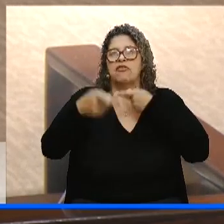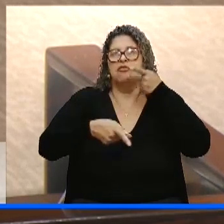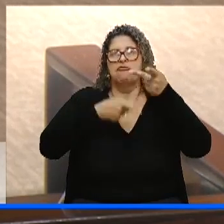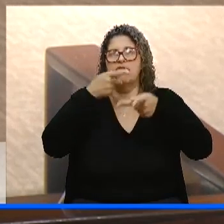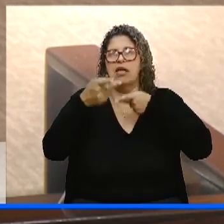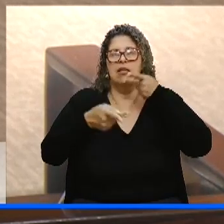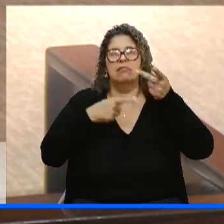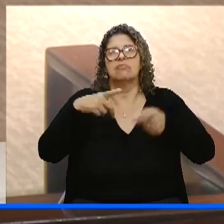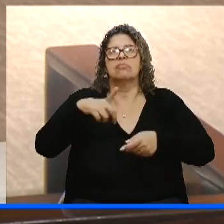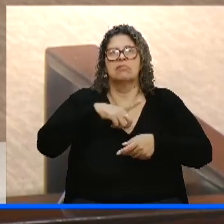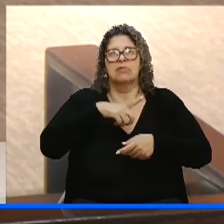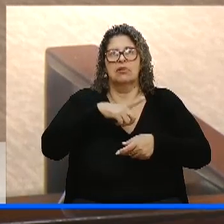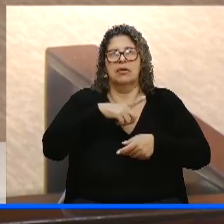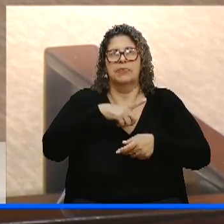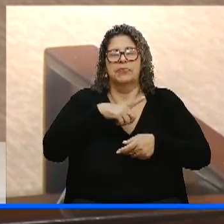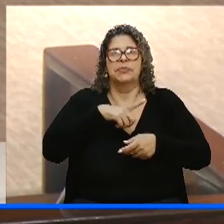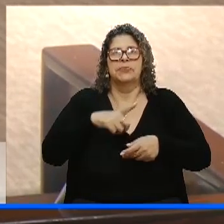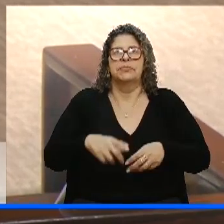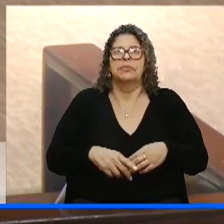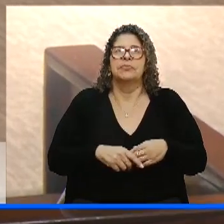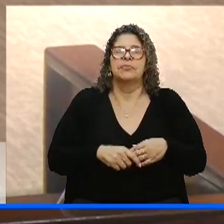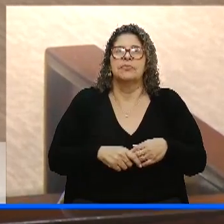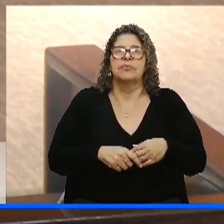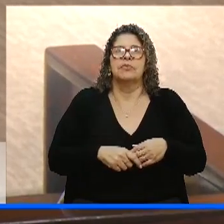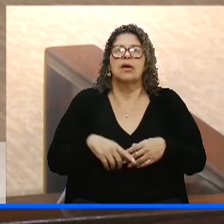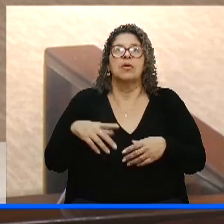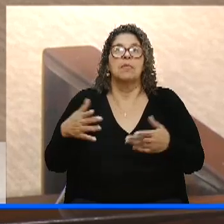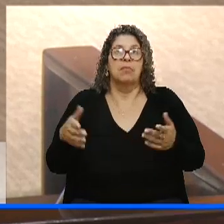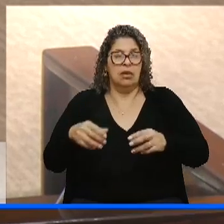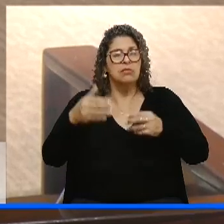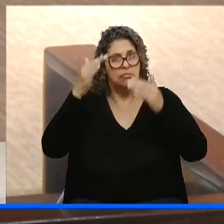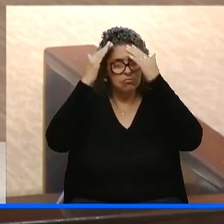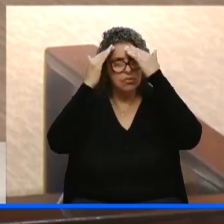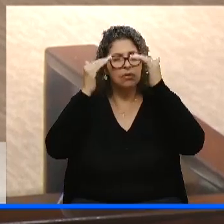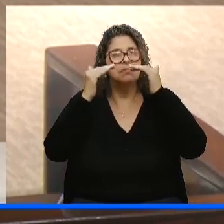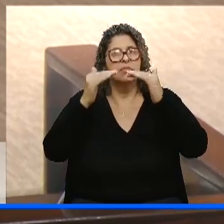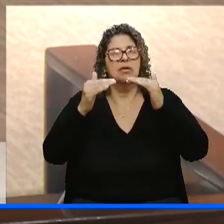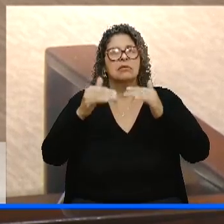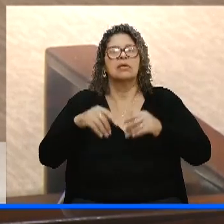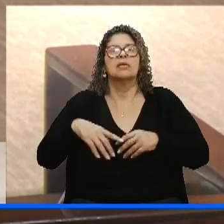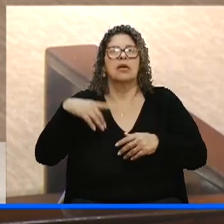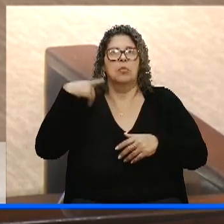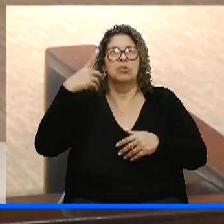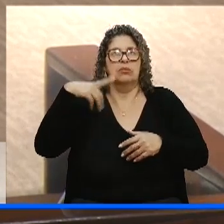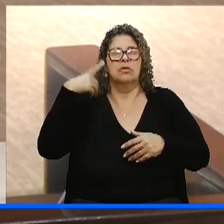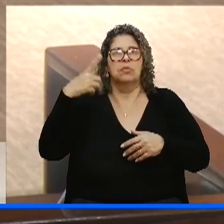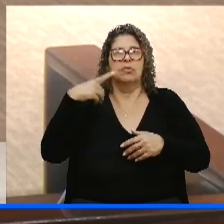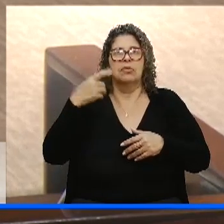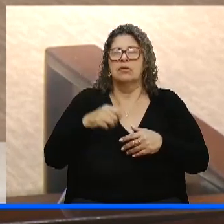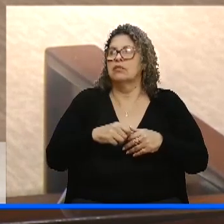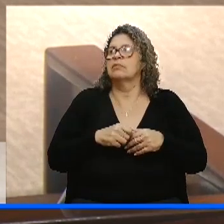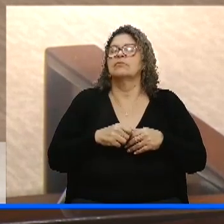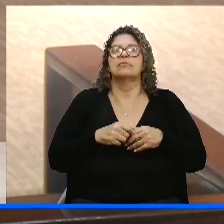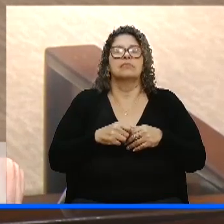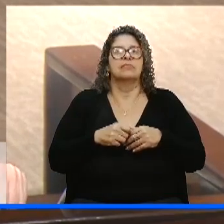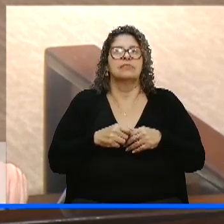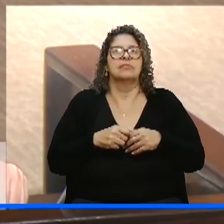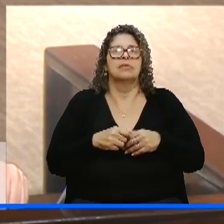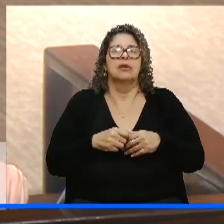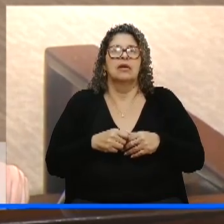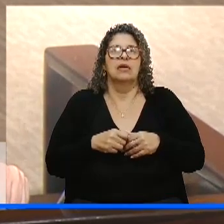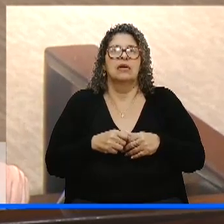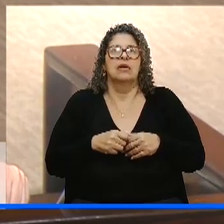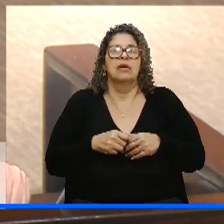poderem se o maior respeito que tenho pelo judiciário acaba sendo acaba fugindo dessa crítica à opinião